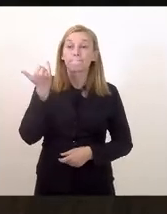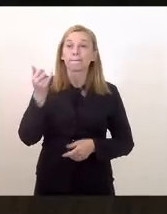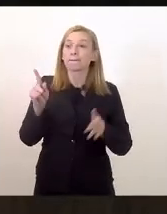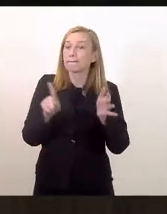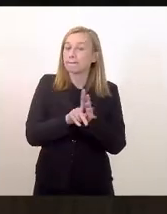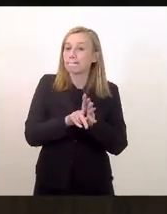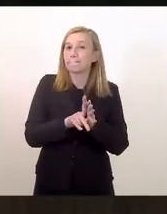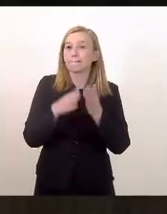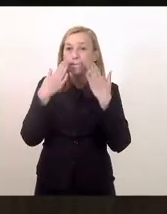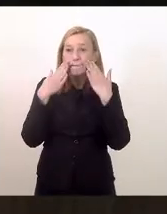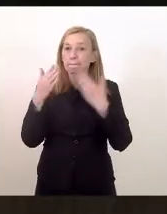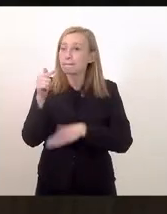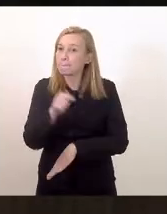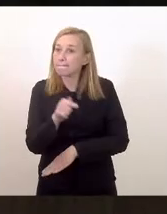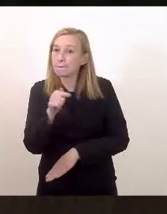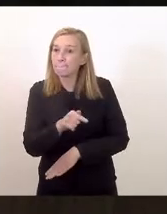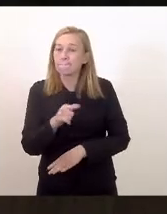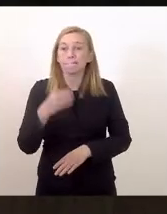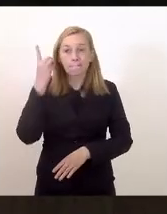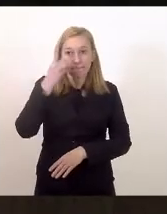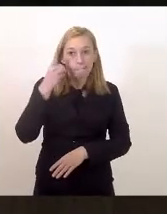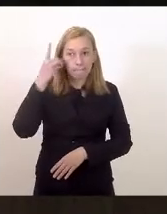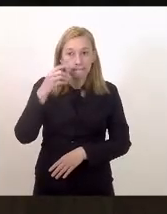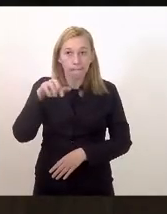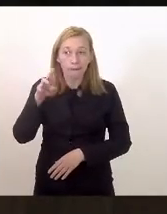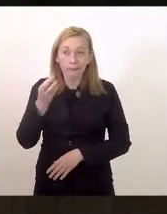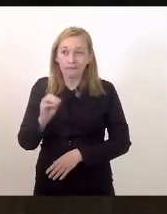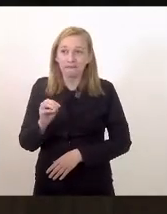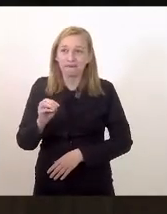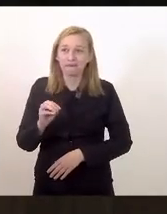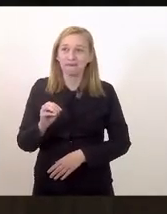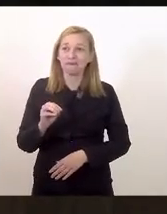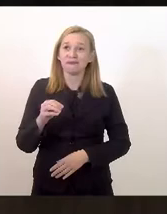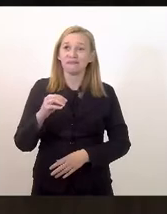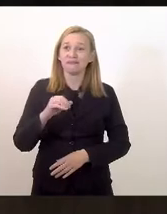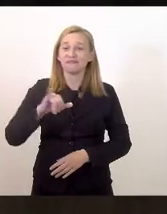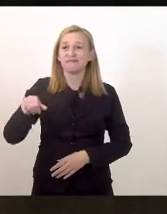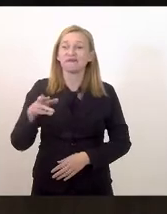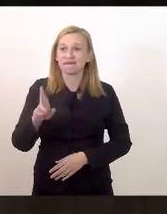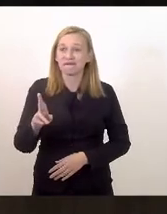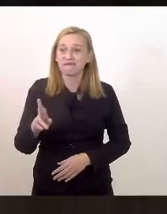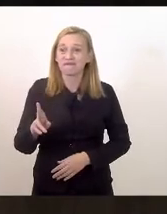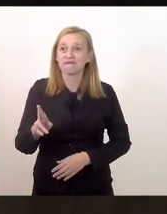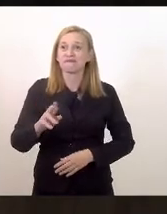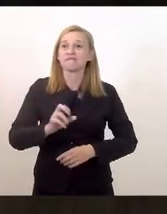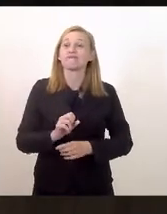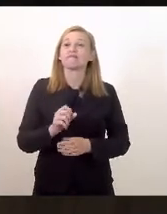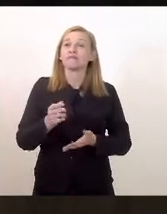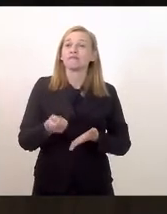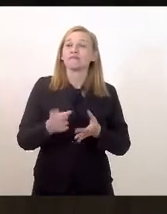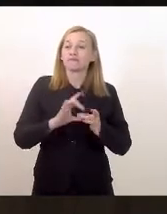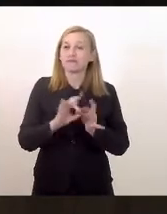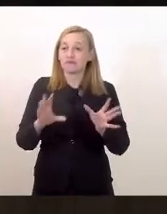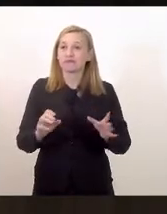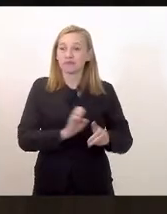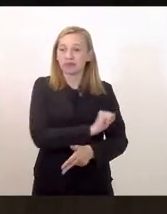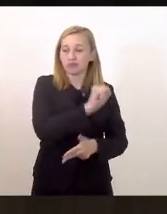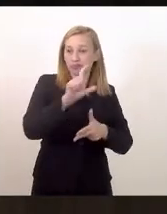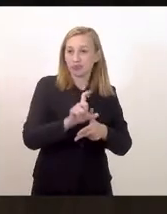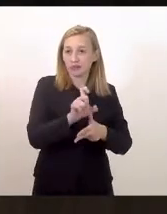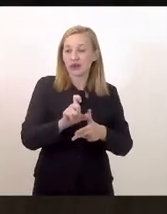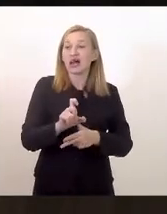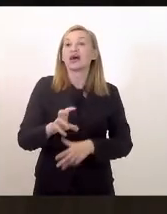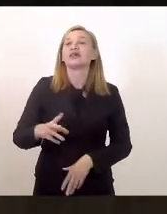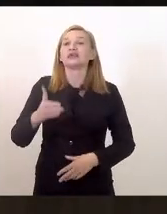projeto apresentado aqui pelo deputado Eurico Júnior, que traz e autoriza o Poder Executivo a implantar a